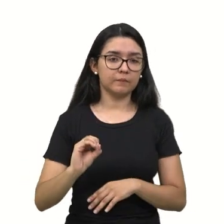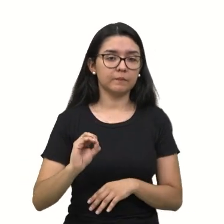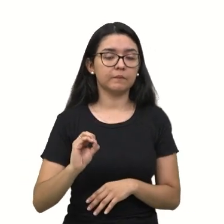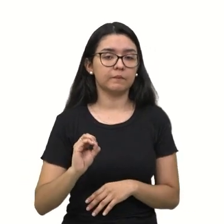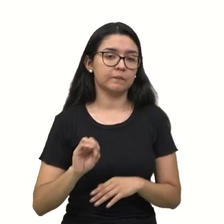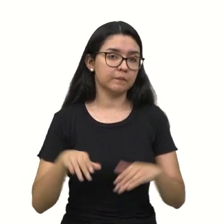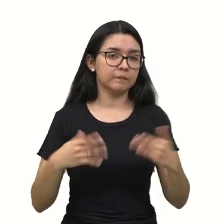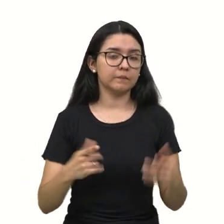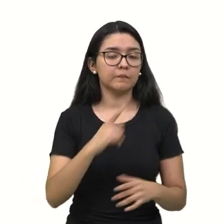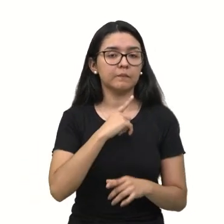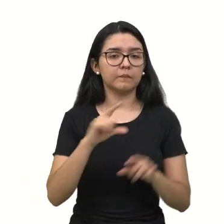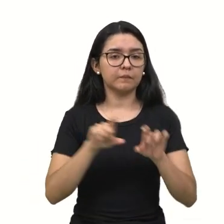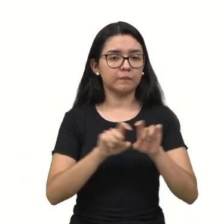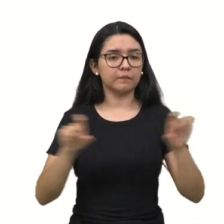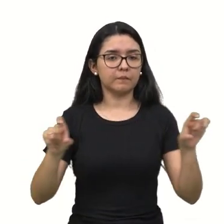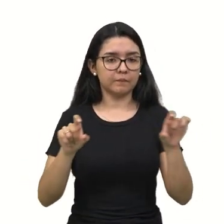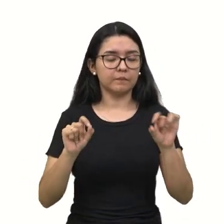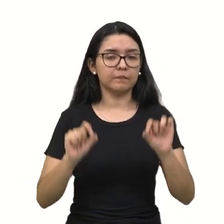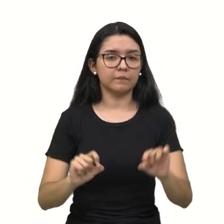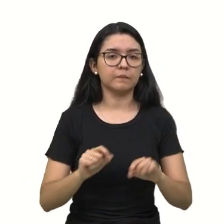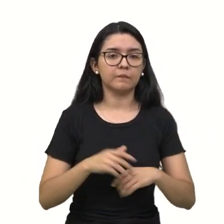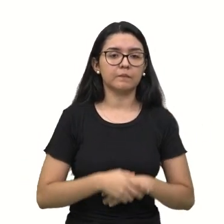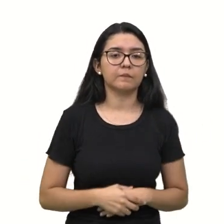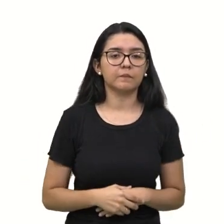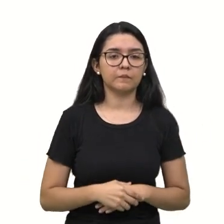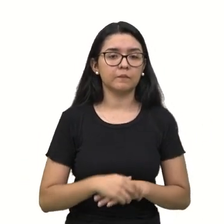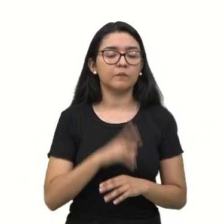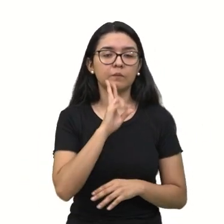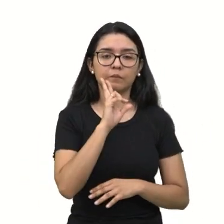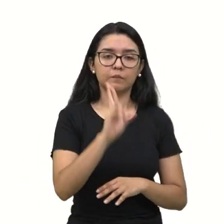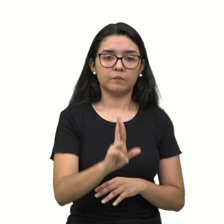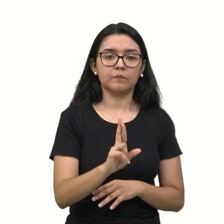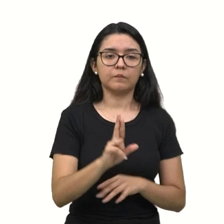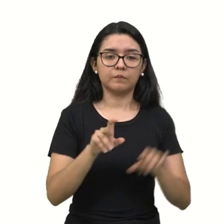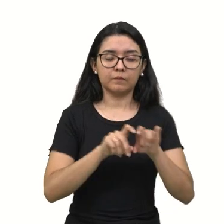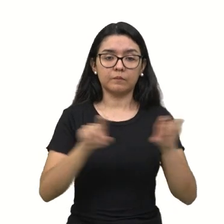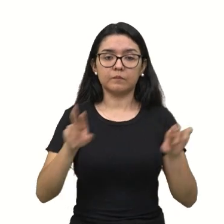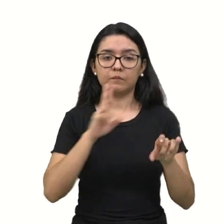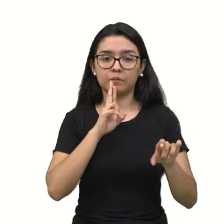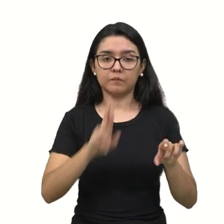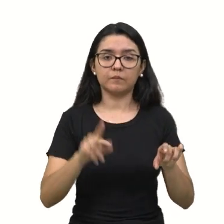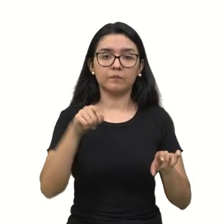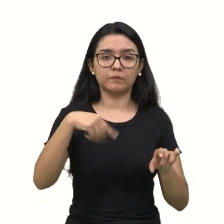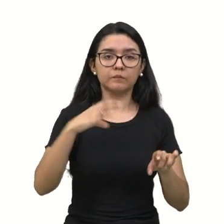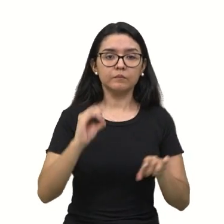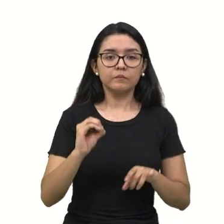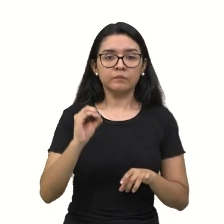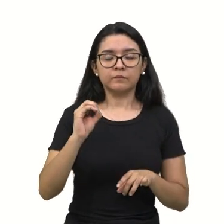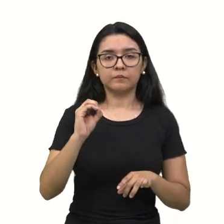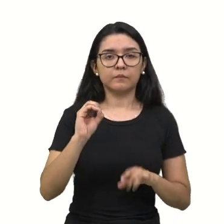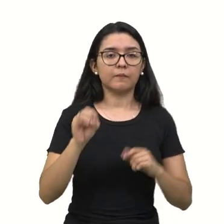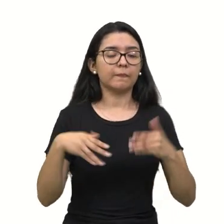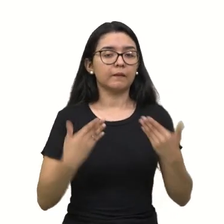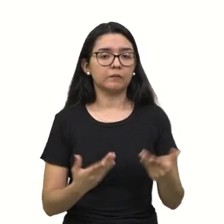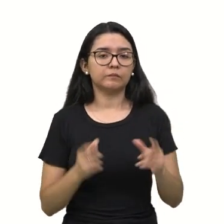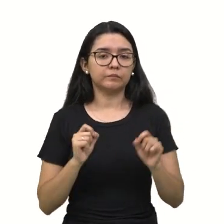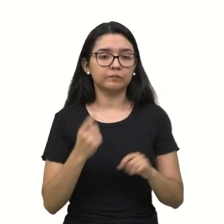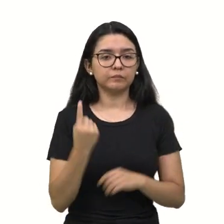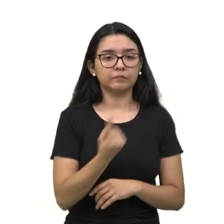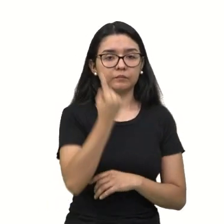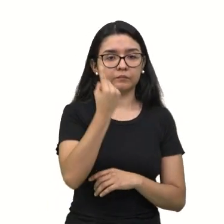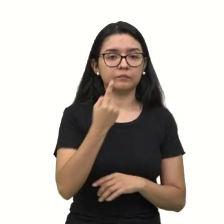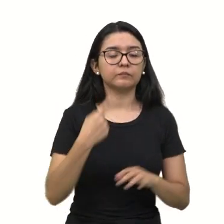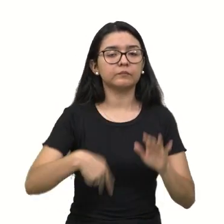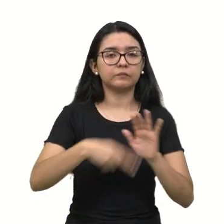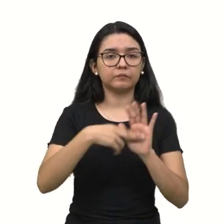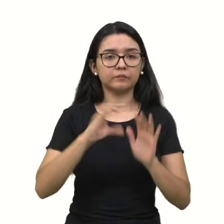Então você tem um produto de fatores em que o resultado, o produto da operação é 0, necessariamente pelo menos um dos fatores é